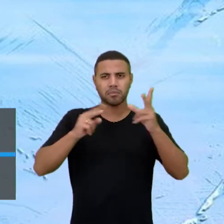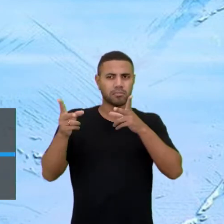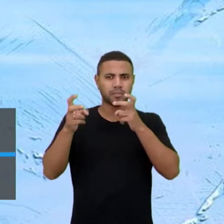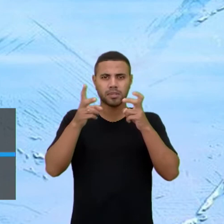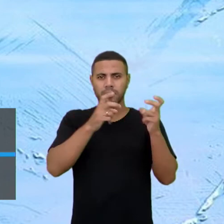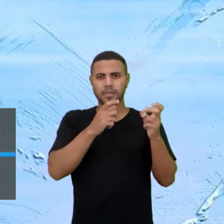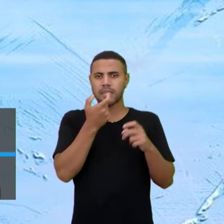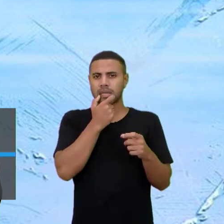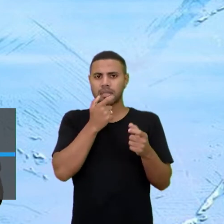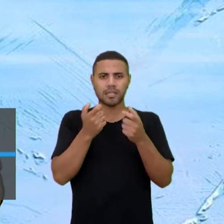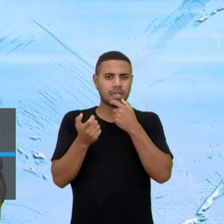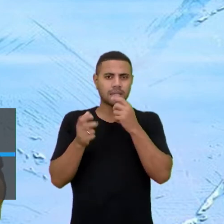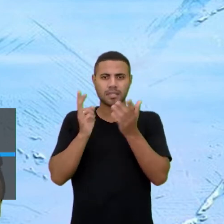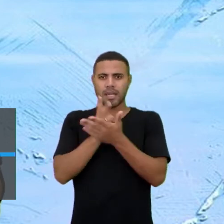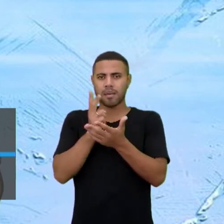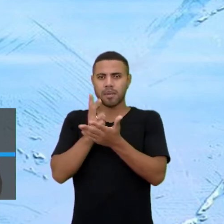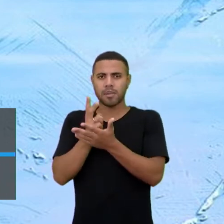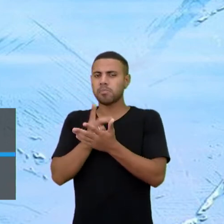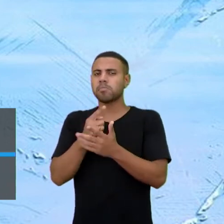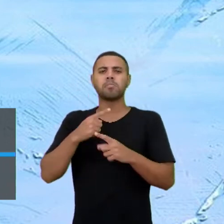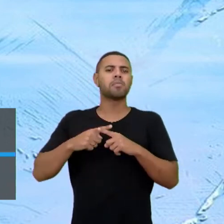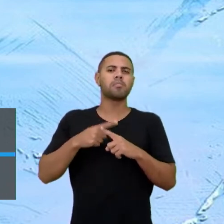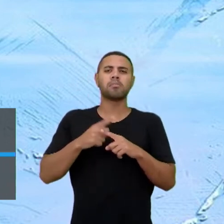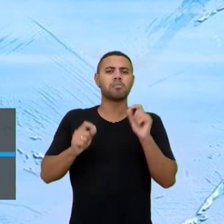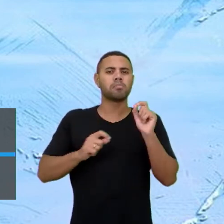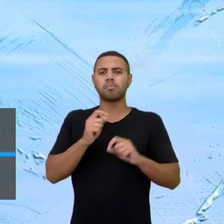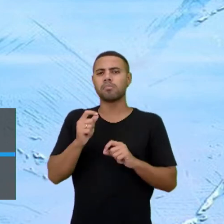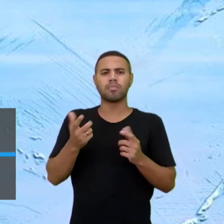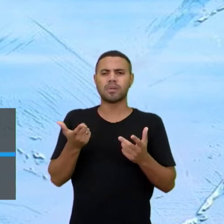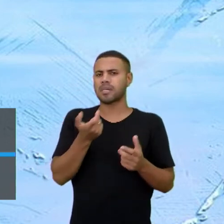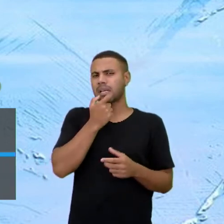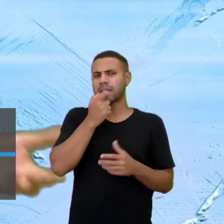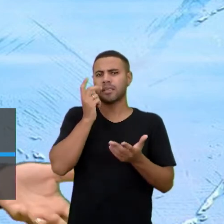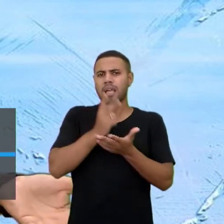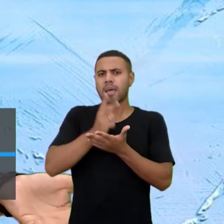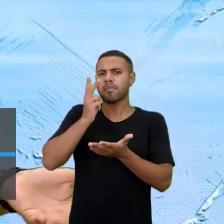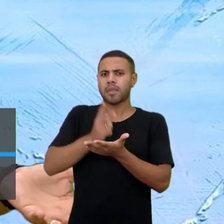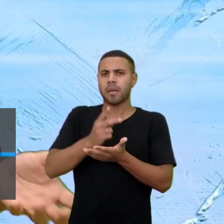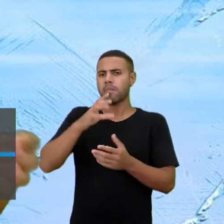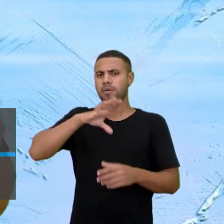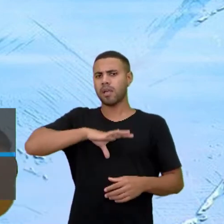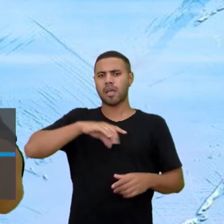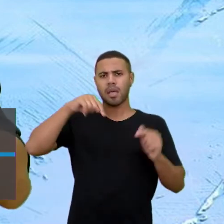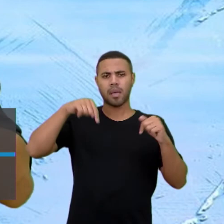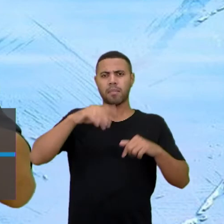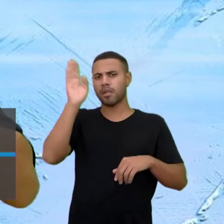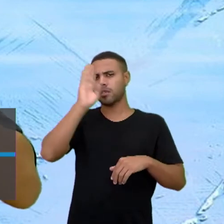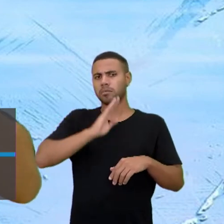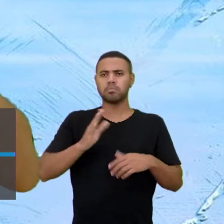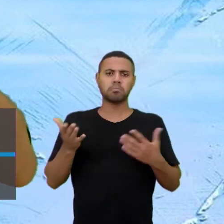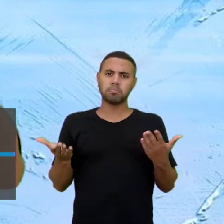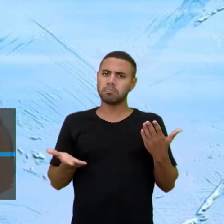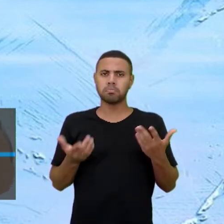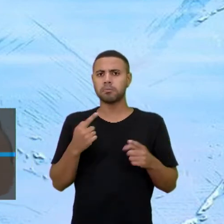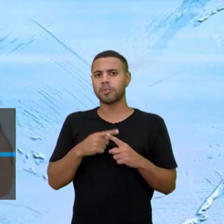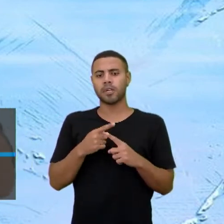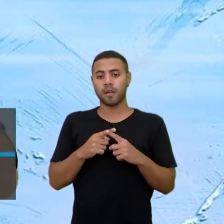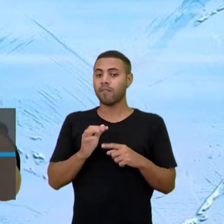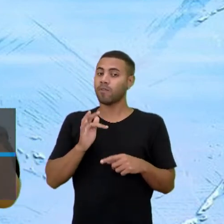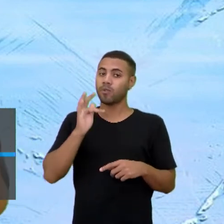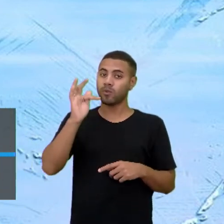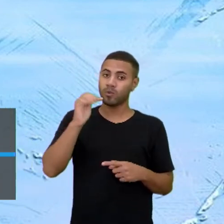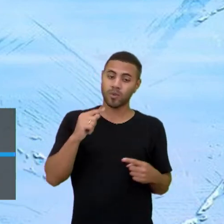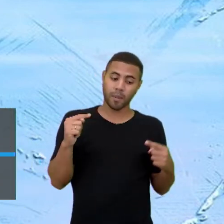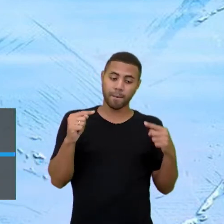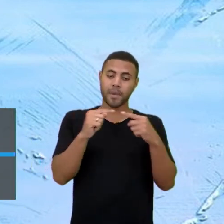em inglês da propaganda, da comunicação, por que são em inglês, né? Por que não são em língua portuguesa? Então, tudo isso vai culminar em algo muito grandioso lá na